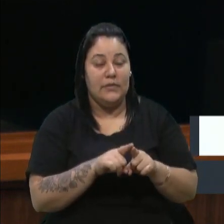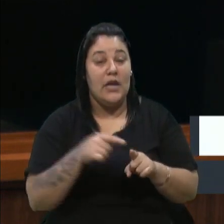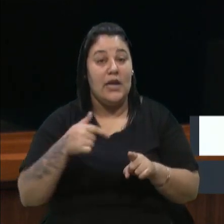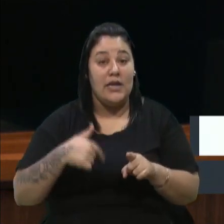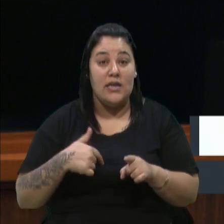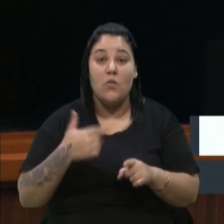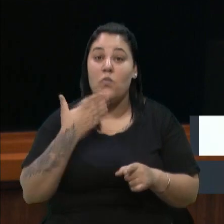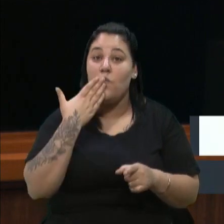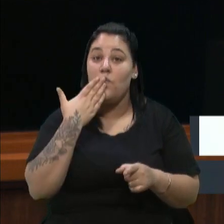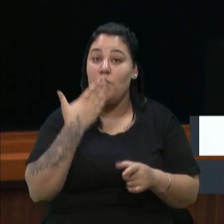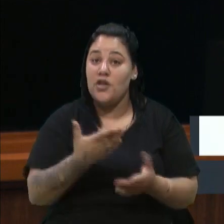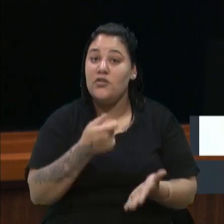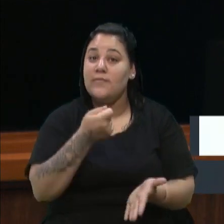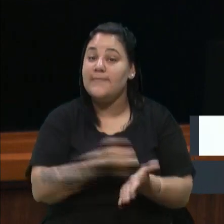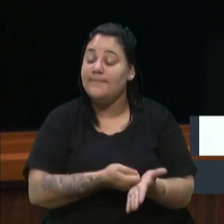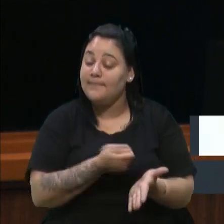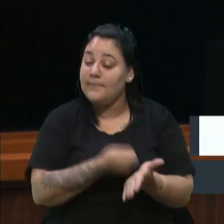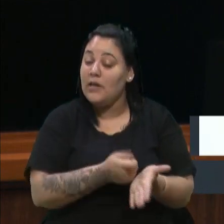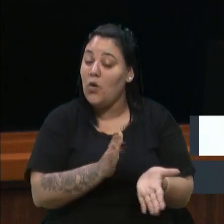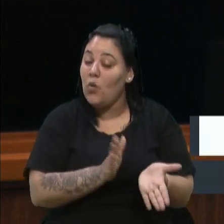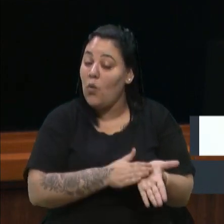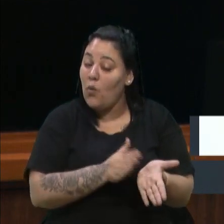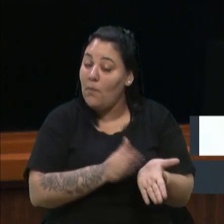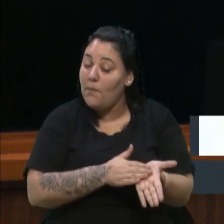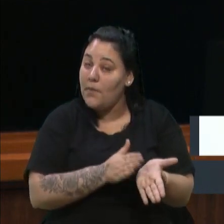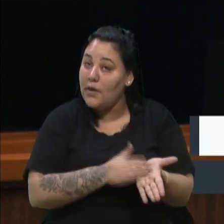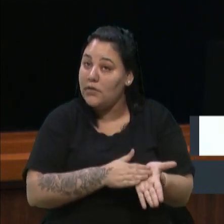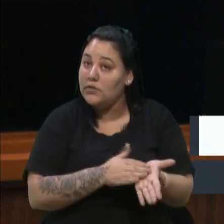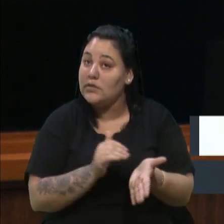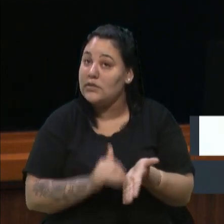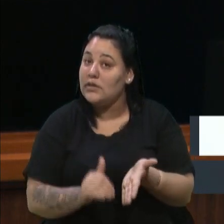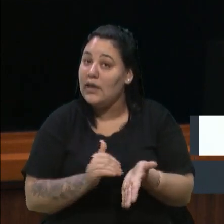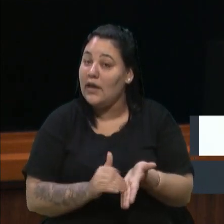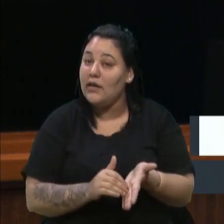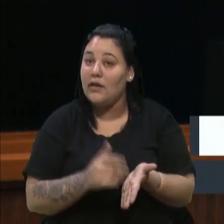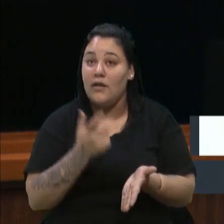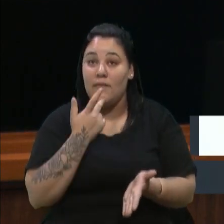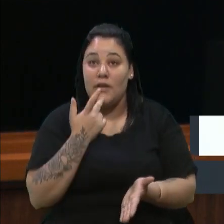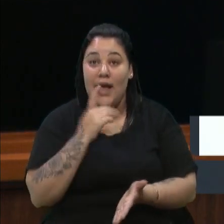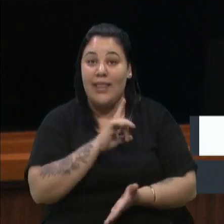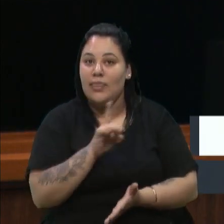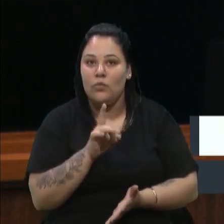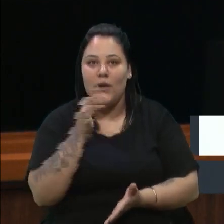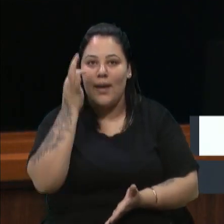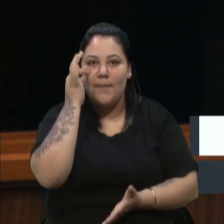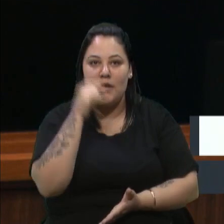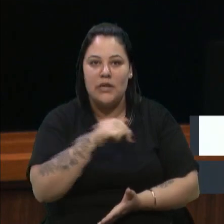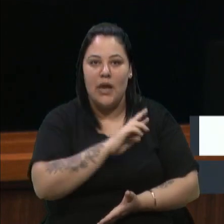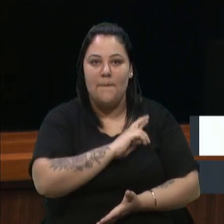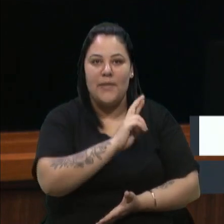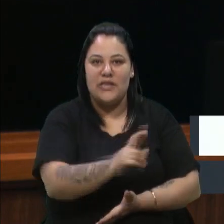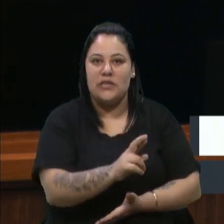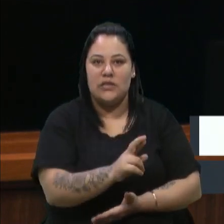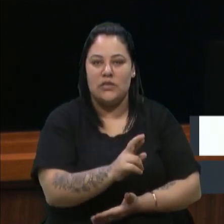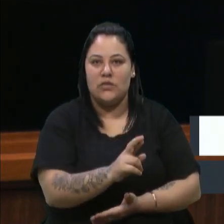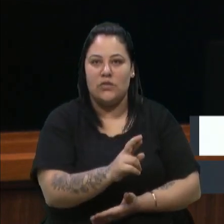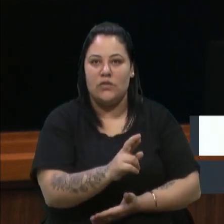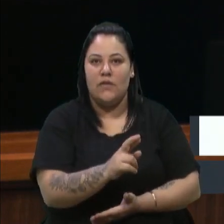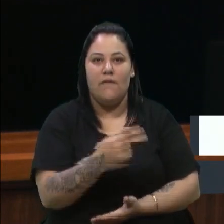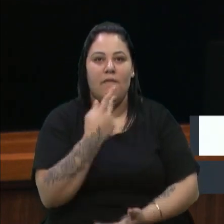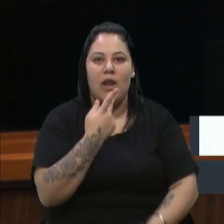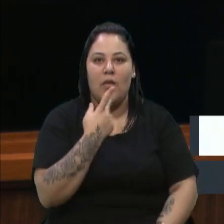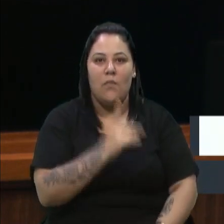insistente também, eu falei para ela que ela não estava aqui representando e falando pelos